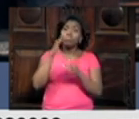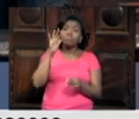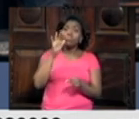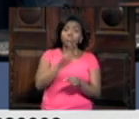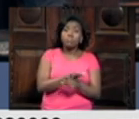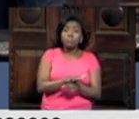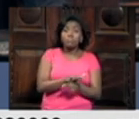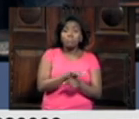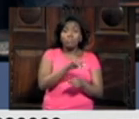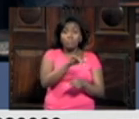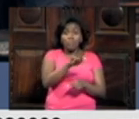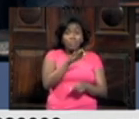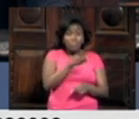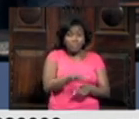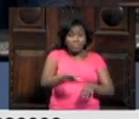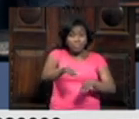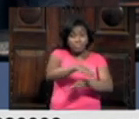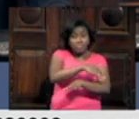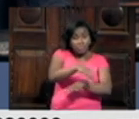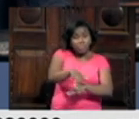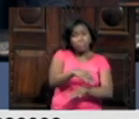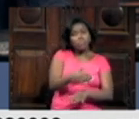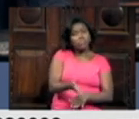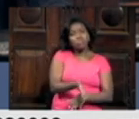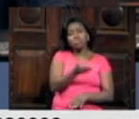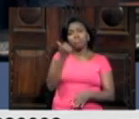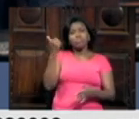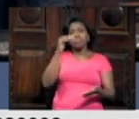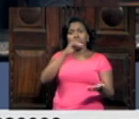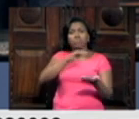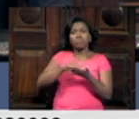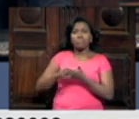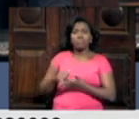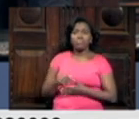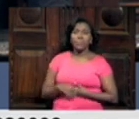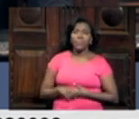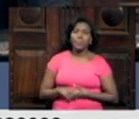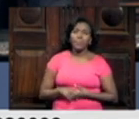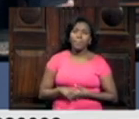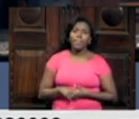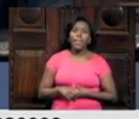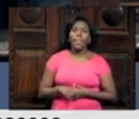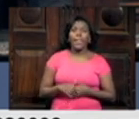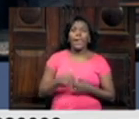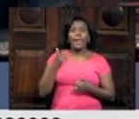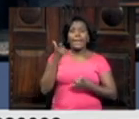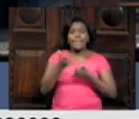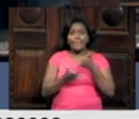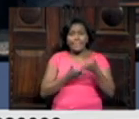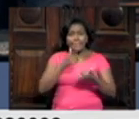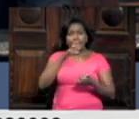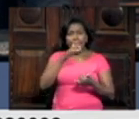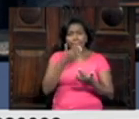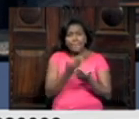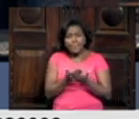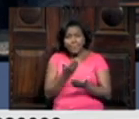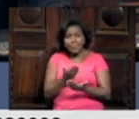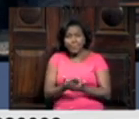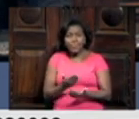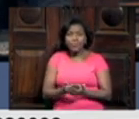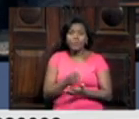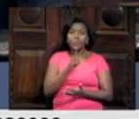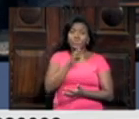rua. Vamos fomentar, Tia Ju, os jogos estudantis do Dia do Município, que é 22 de maio, e o Dia da